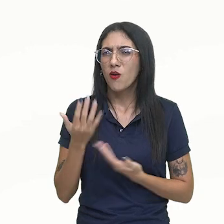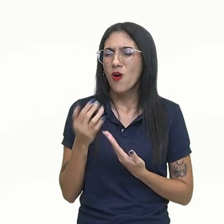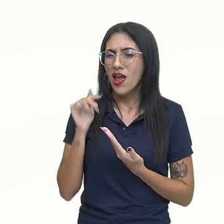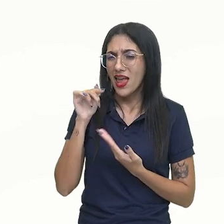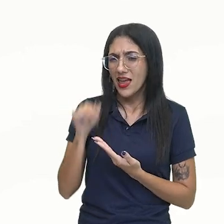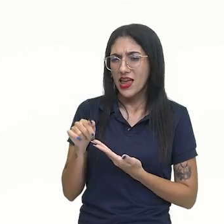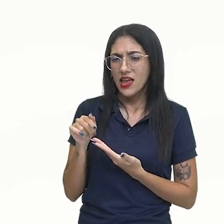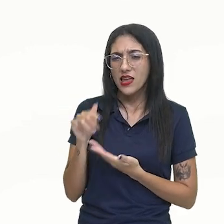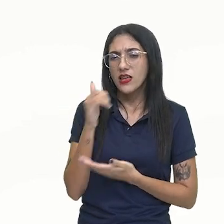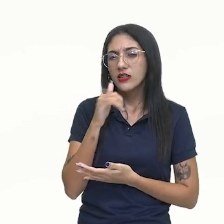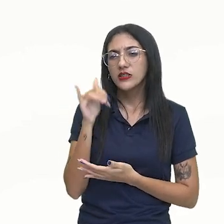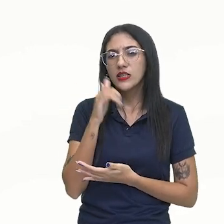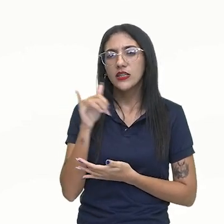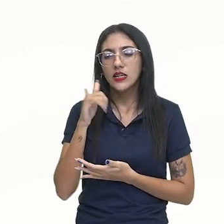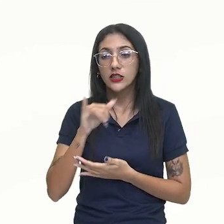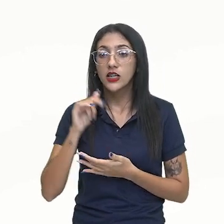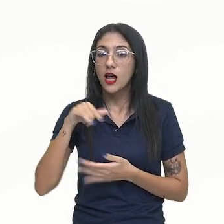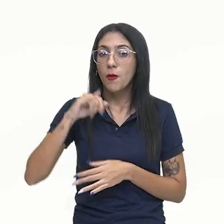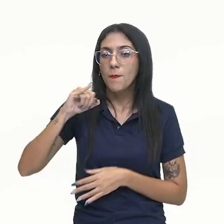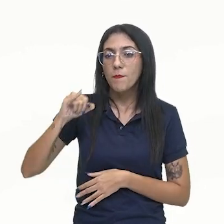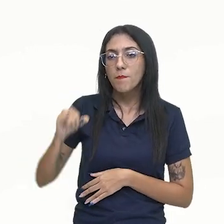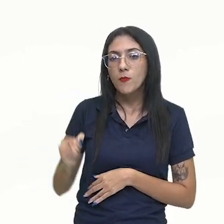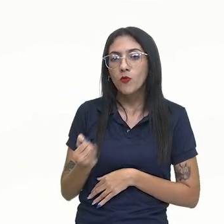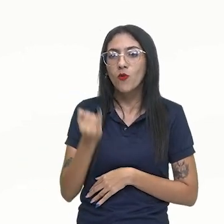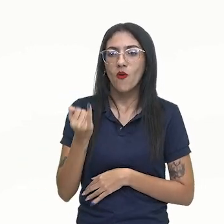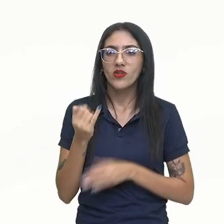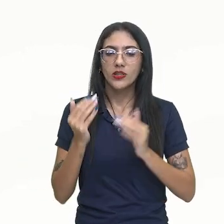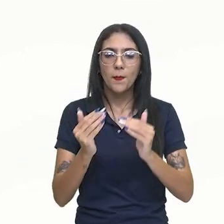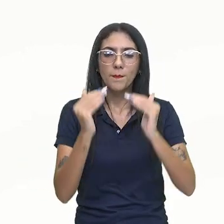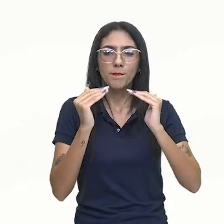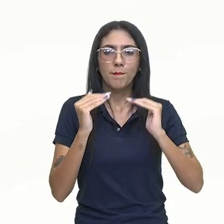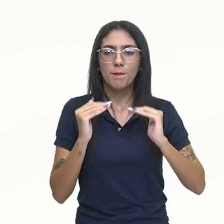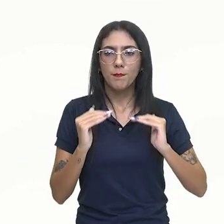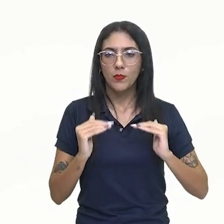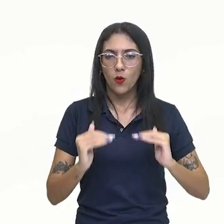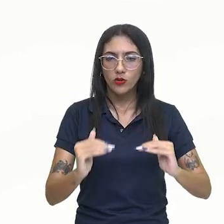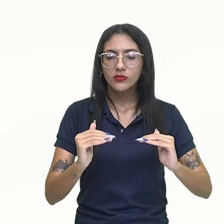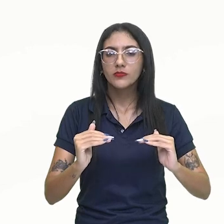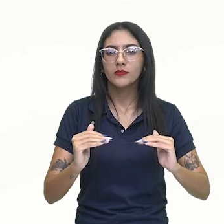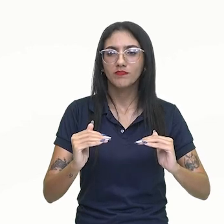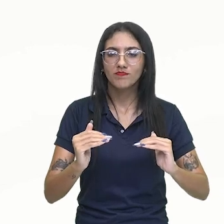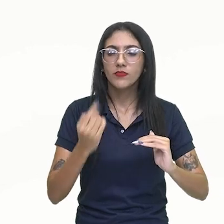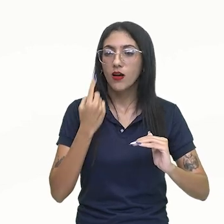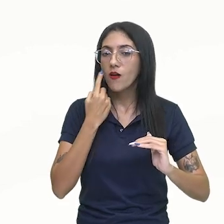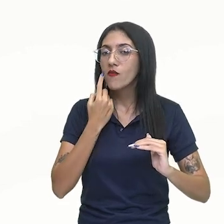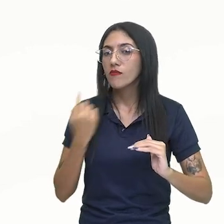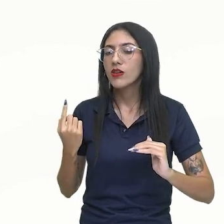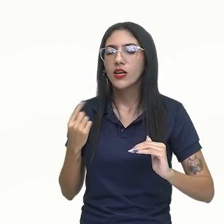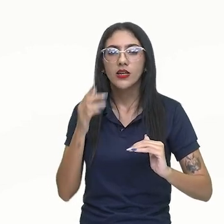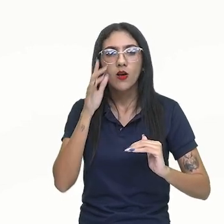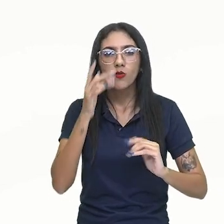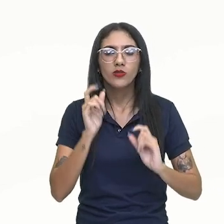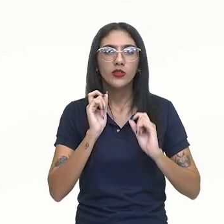vai ser aproveitada na próxima reação aqui, olha, onde vai ocorrer, por